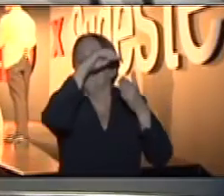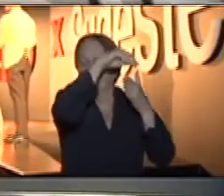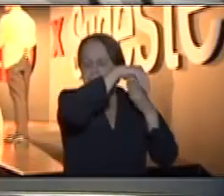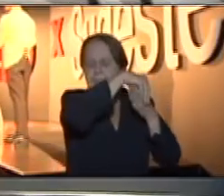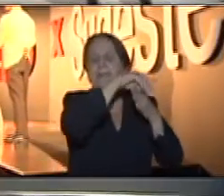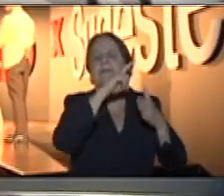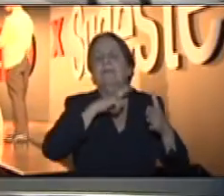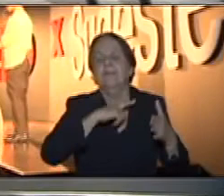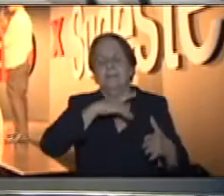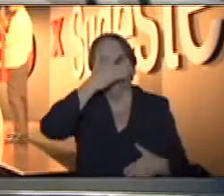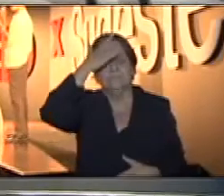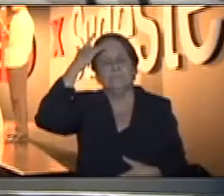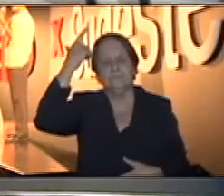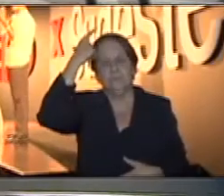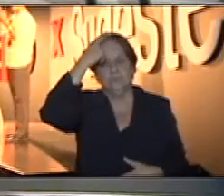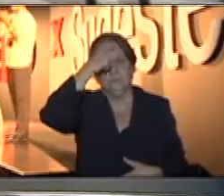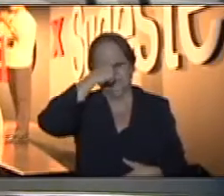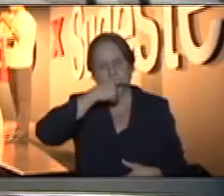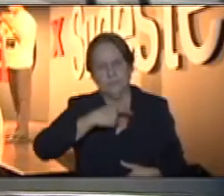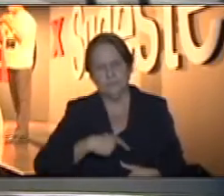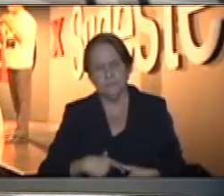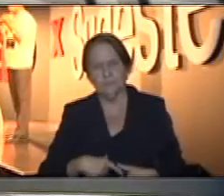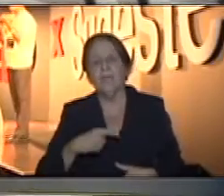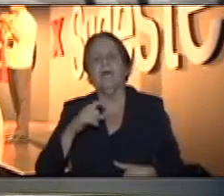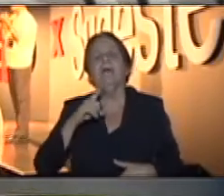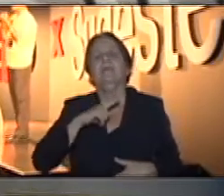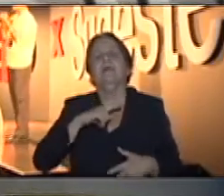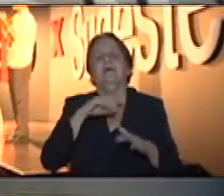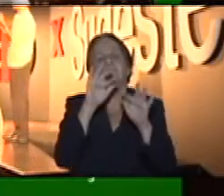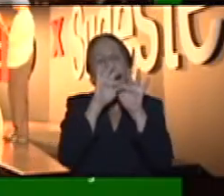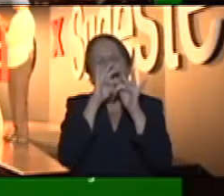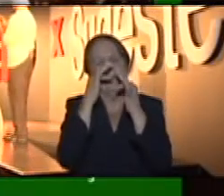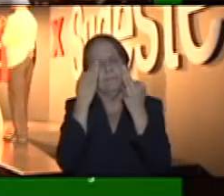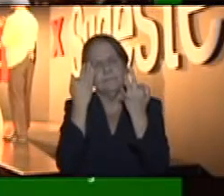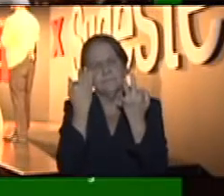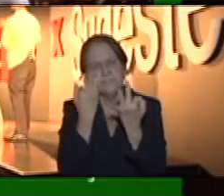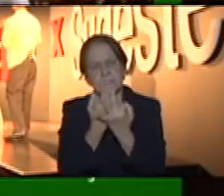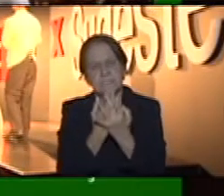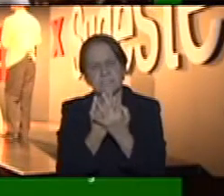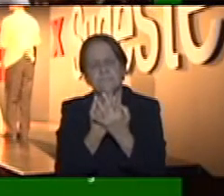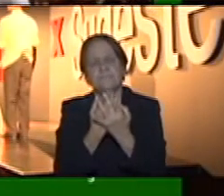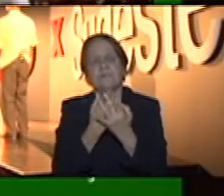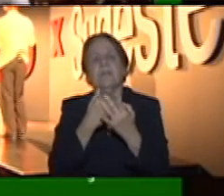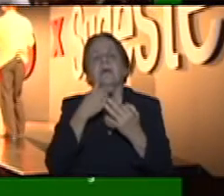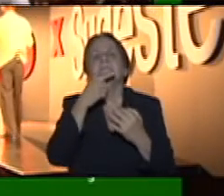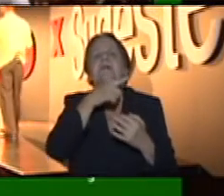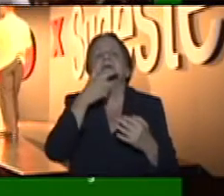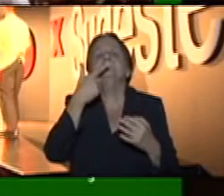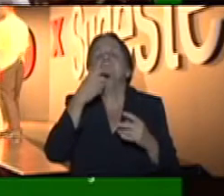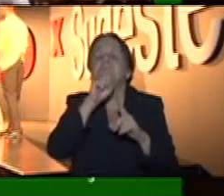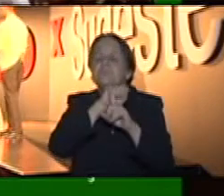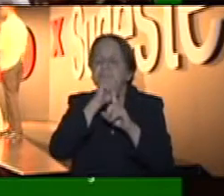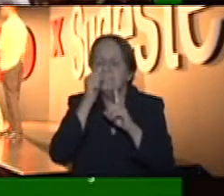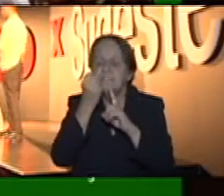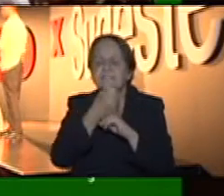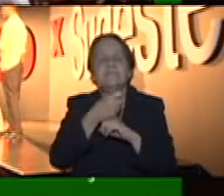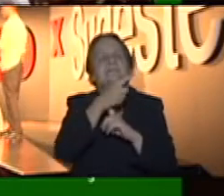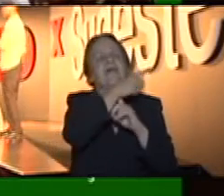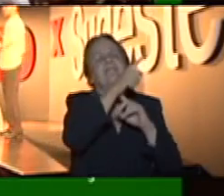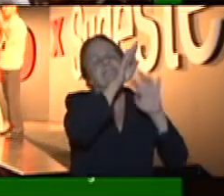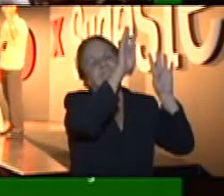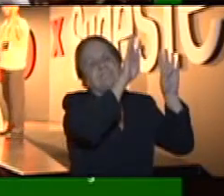humanos seres humanos que fazem parte de de famílias seres humanos que não saíram da sociedade mas estão em porões